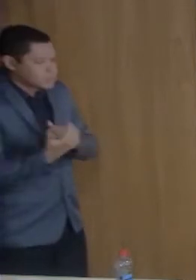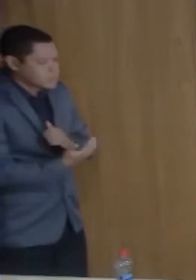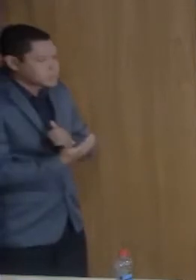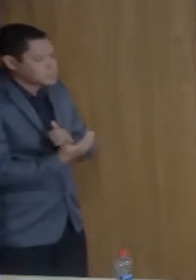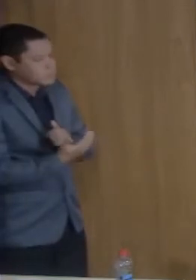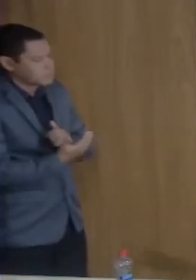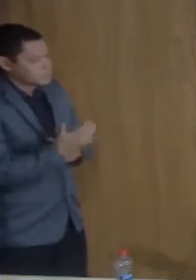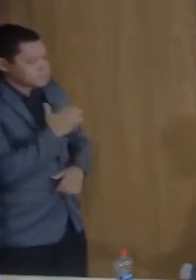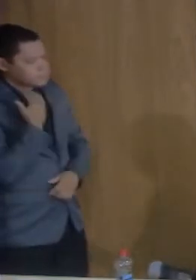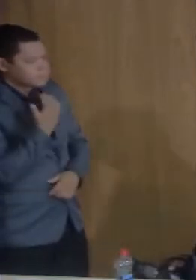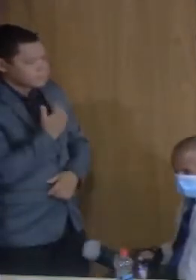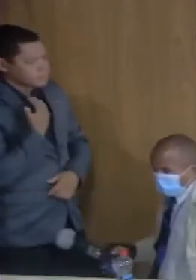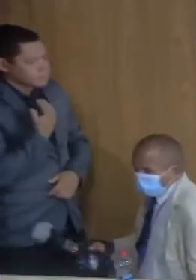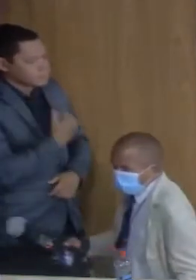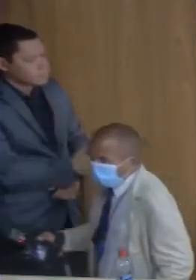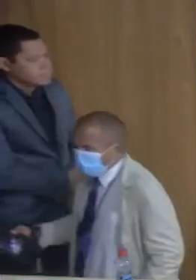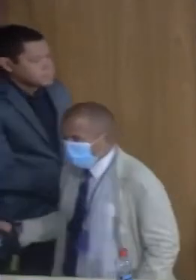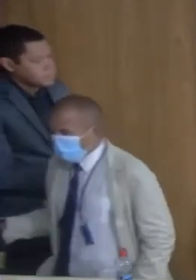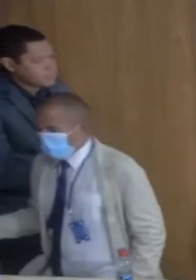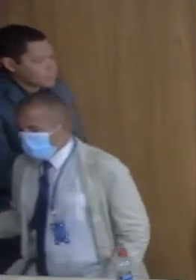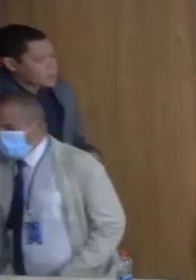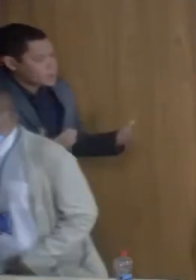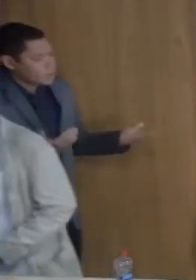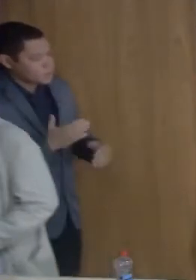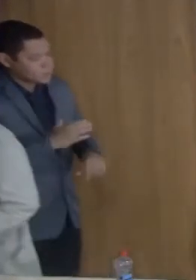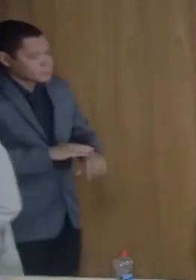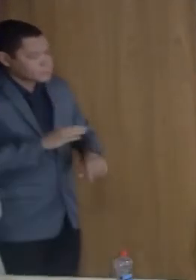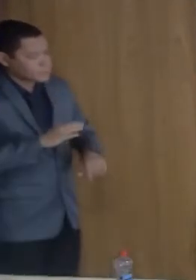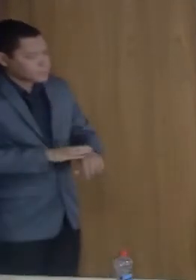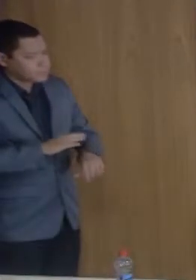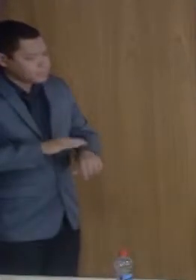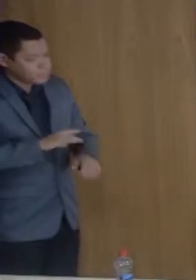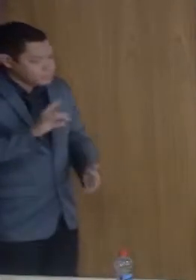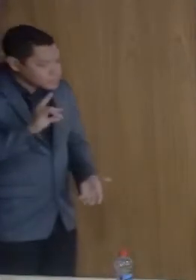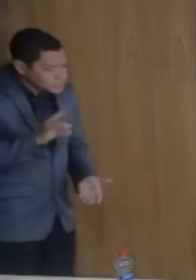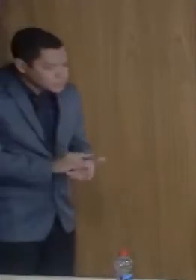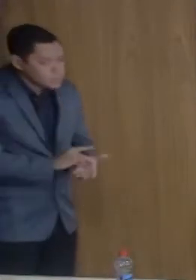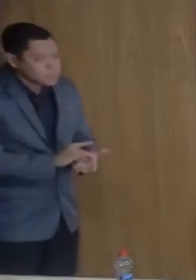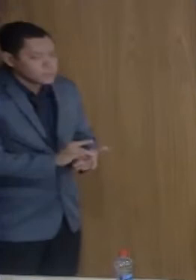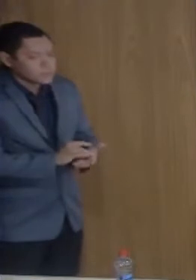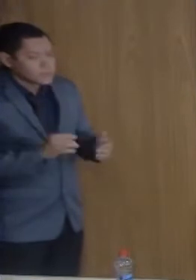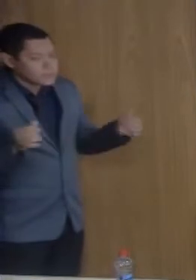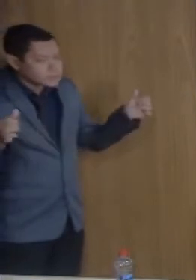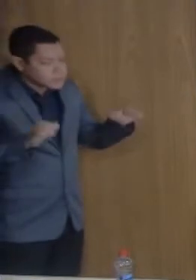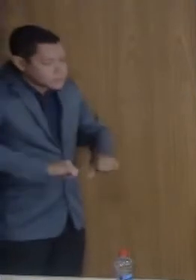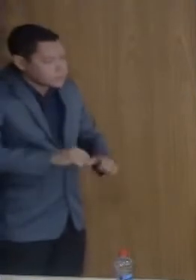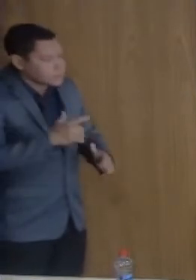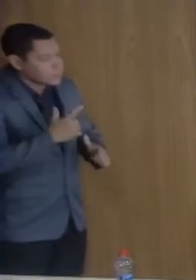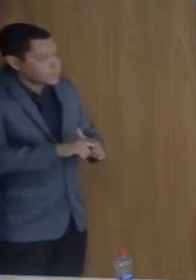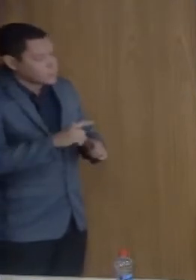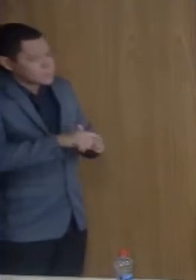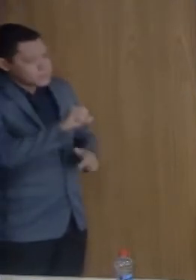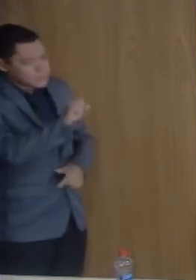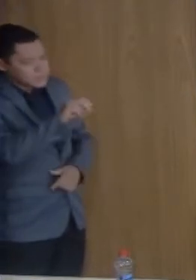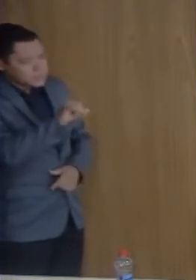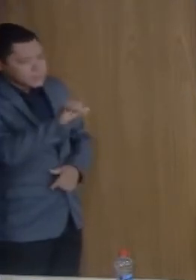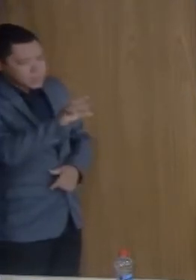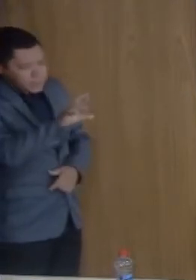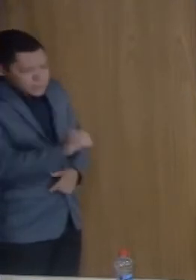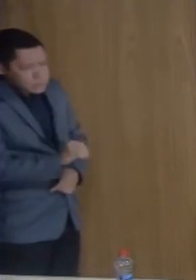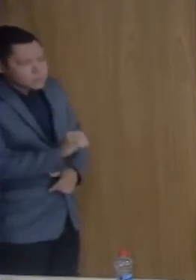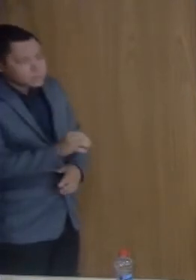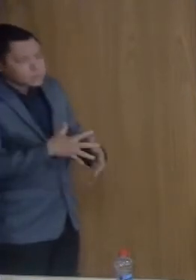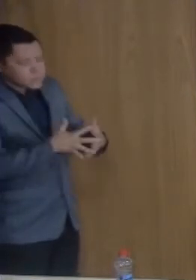coronavírus. E diante deste atual cenário, decorrente da grave crise sanitária causada pela